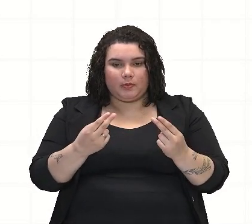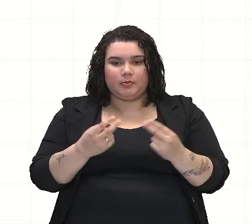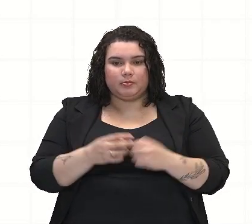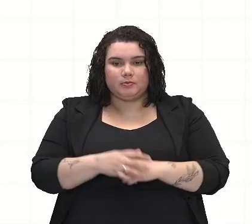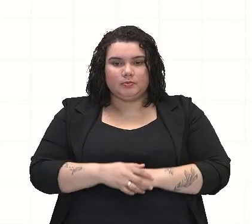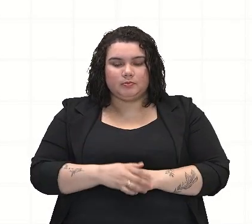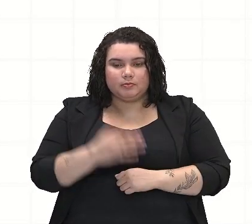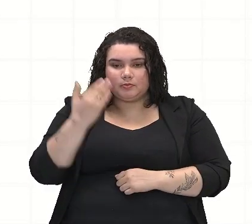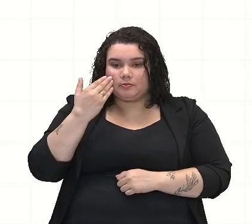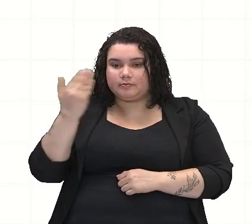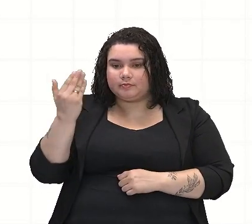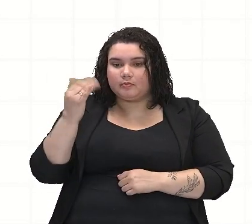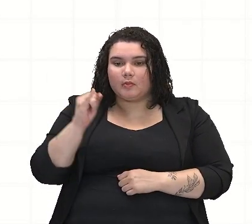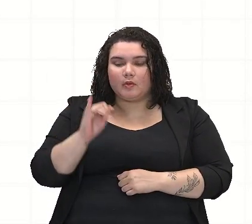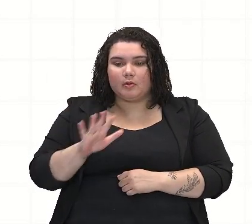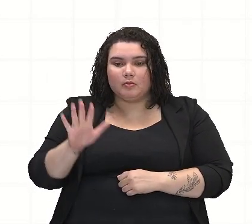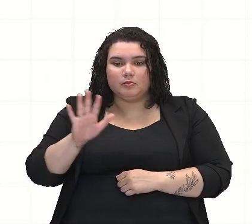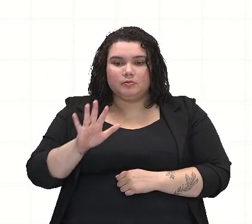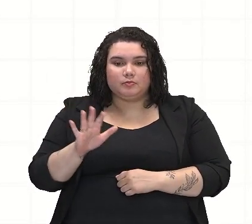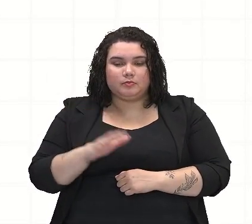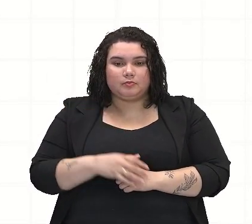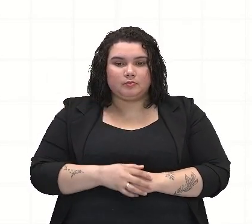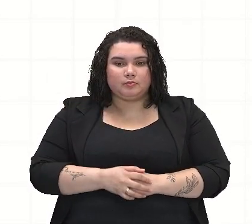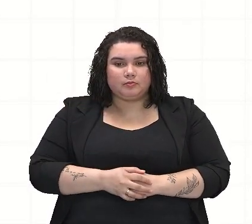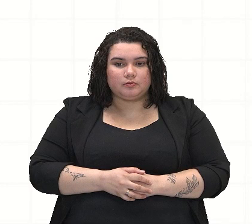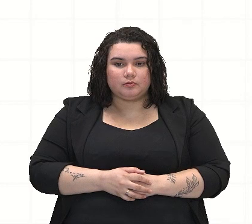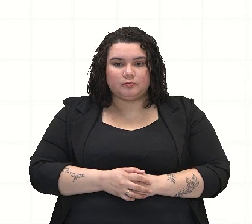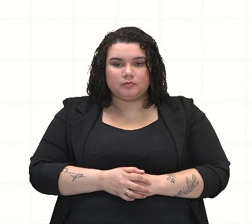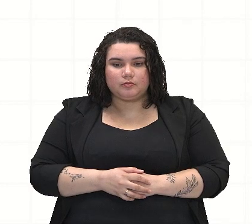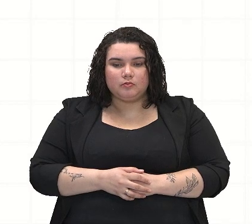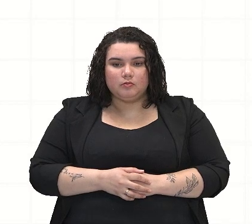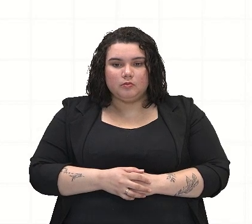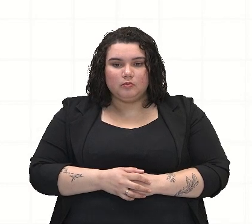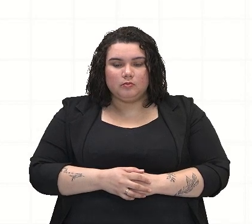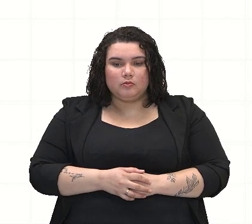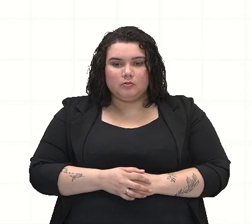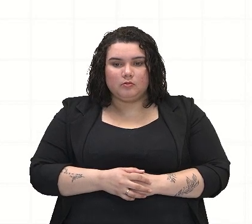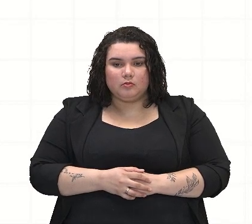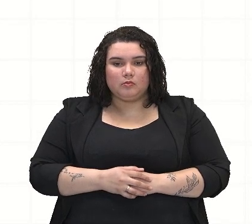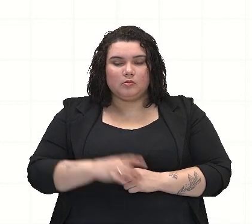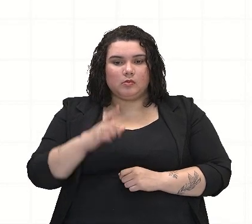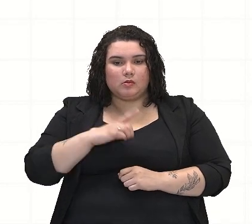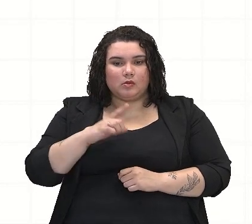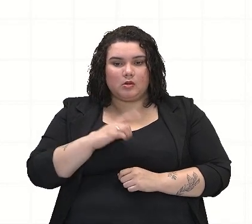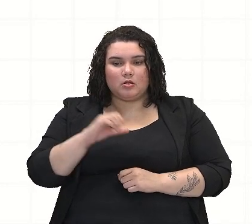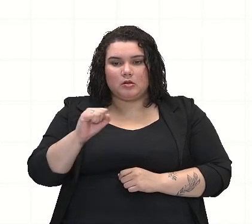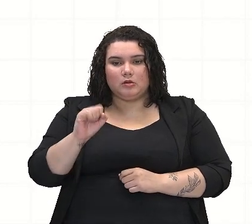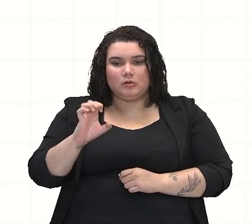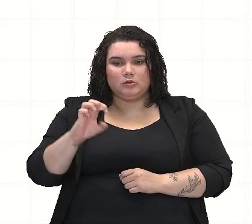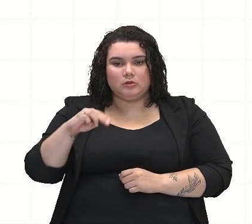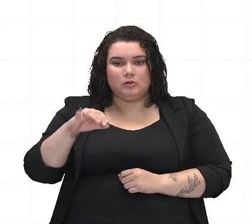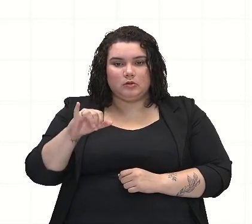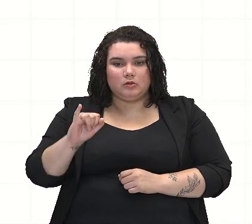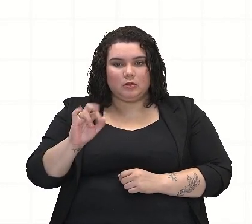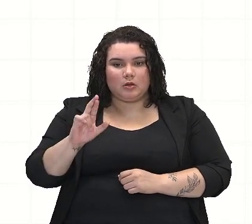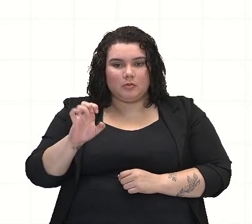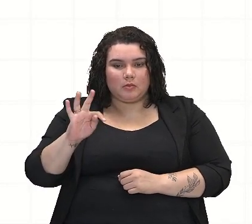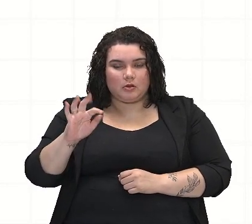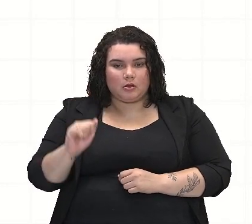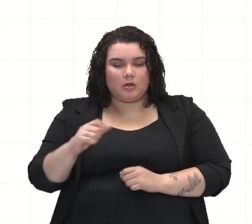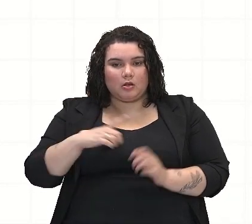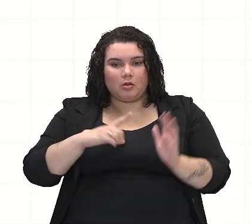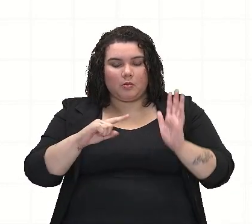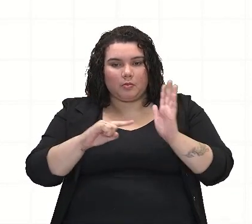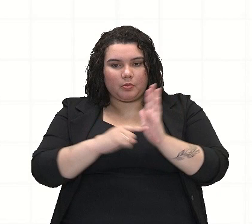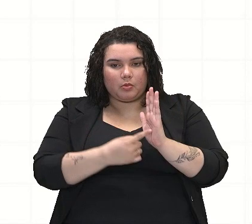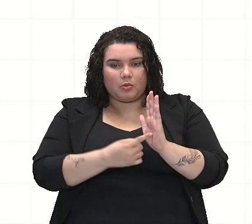nosso desenho aqui. Nós temos as semi-retas aqui, ó. Aí tem os pontos B,